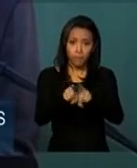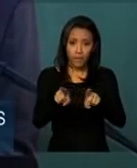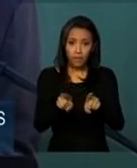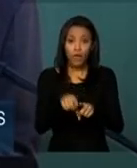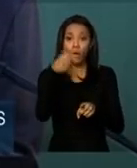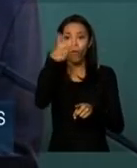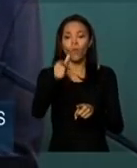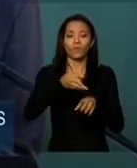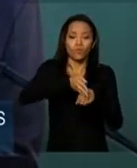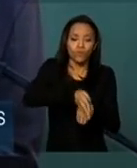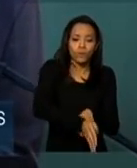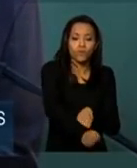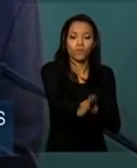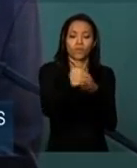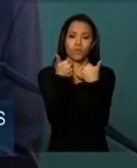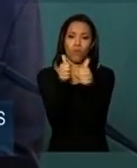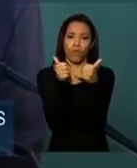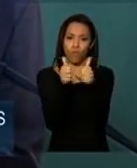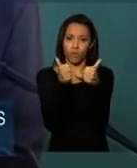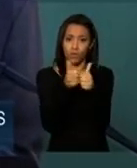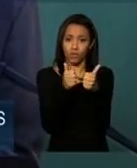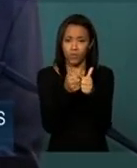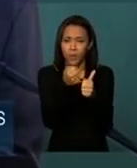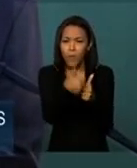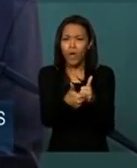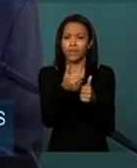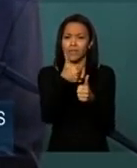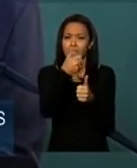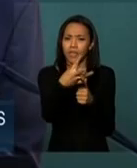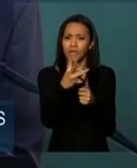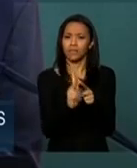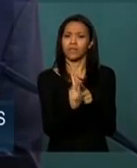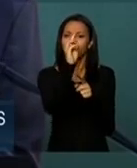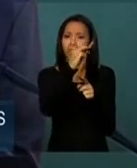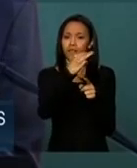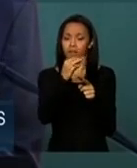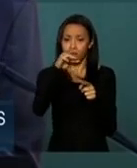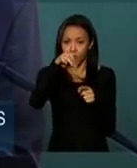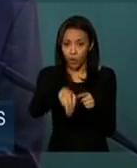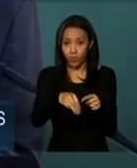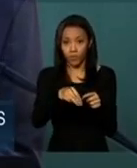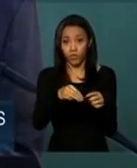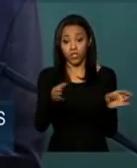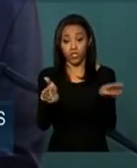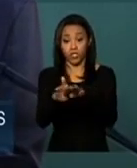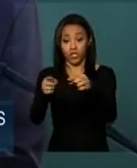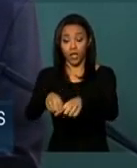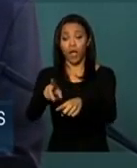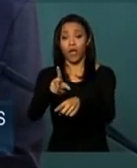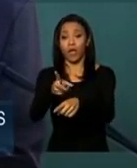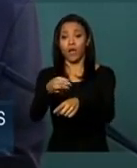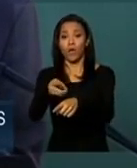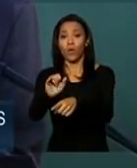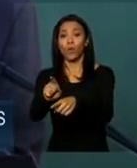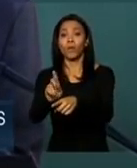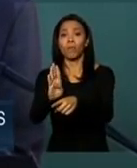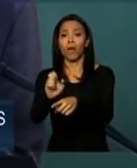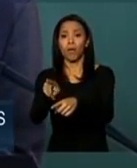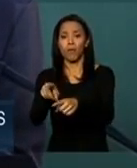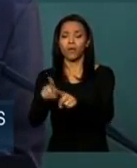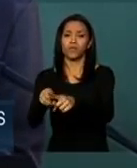de ônibus norte-leste, com quase 13 quilômetros, ligando os terminais de integração Rui Barbosa, Buenos